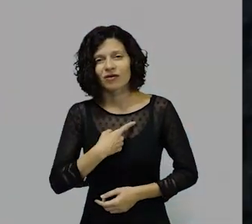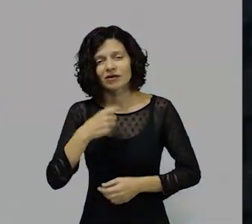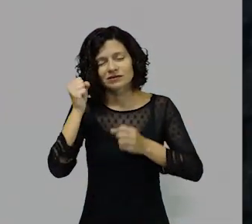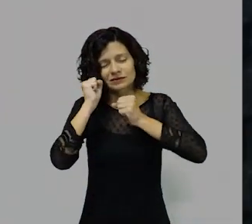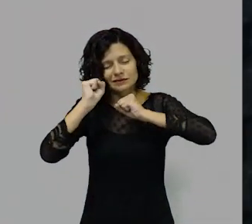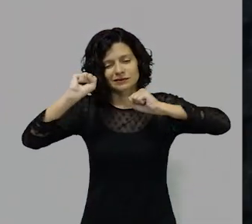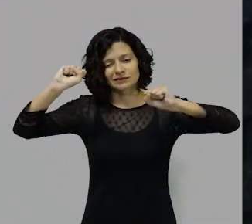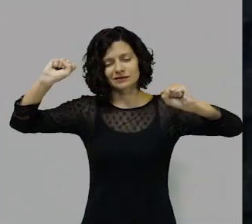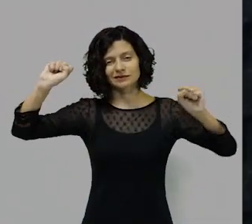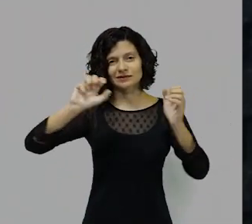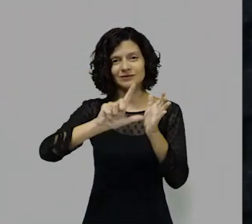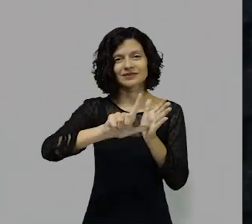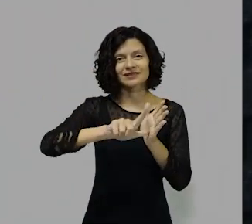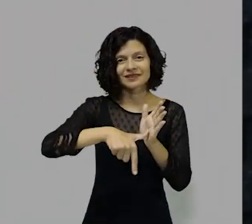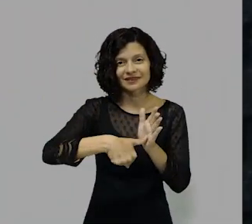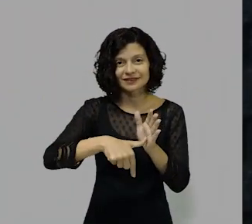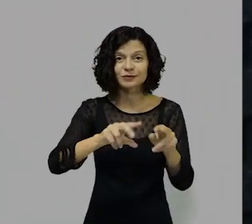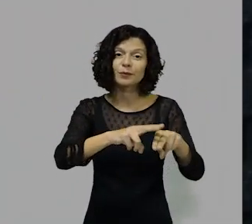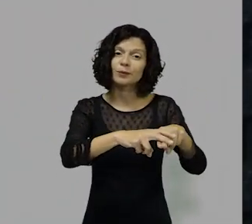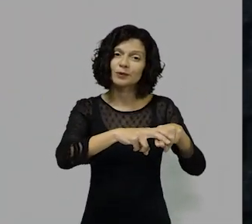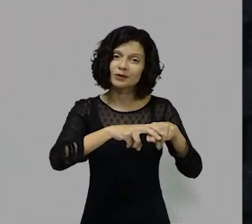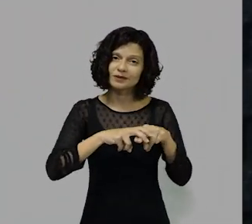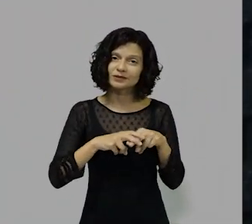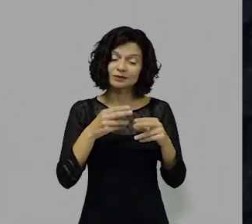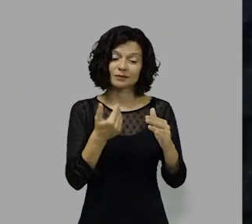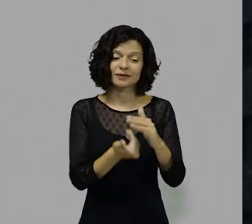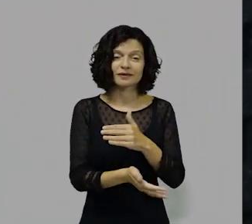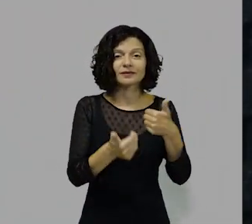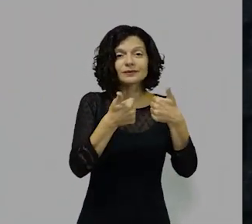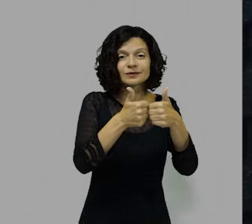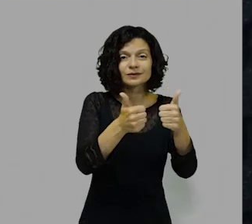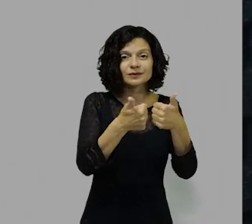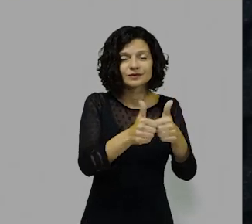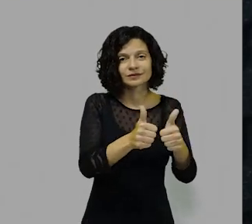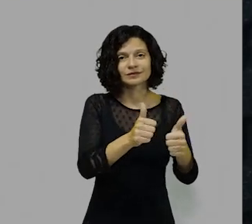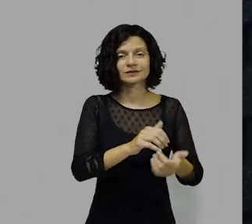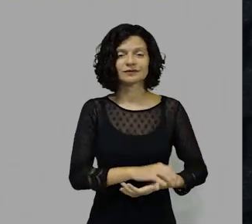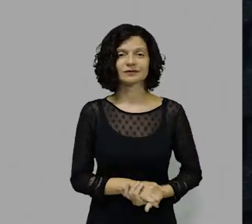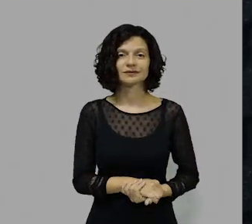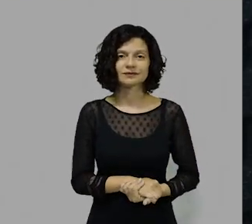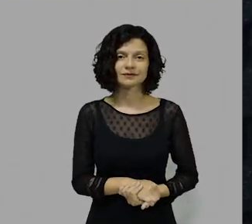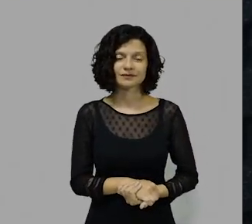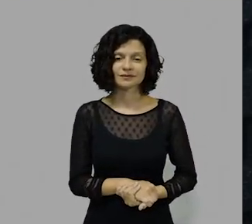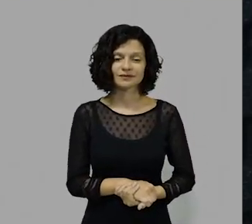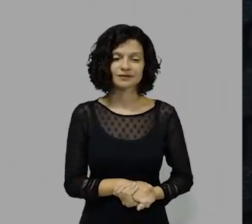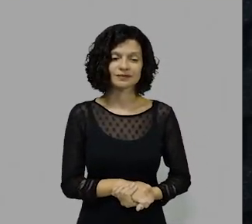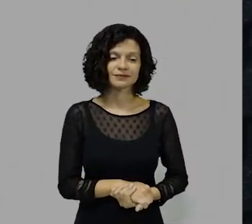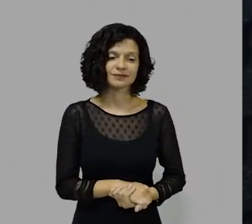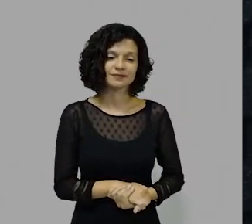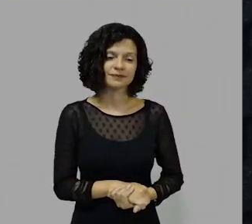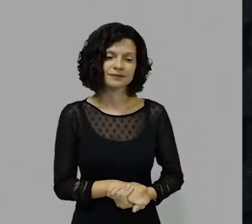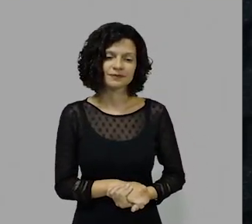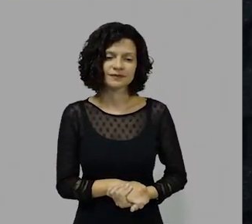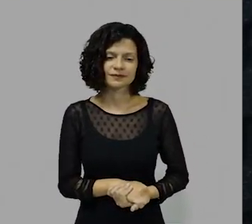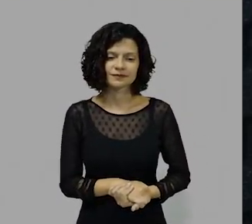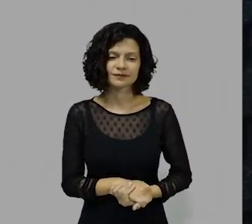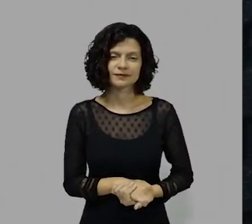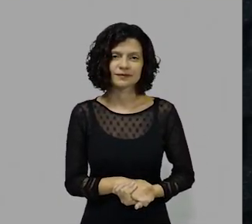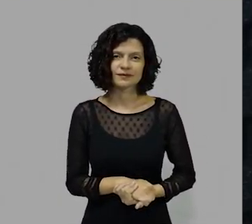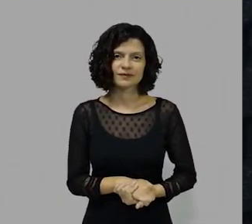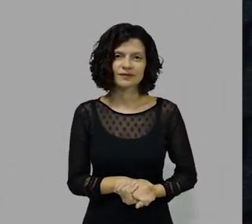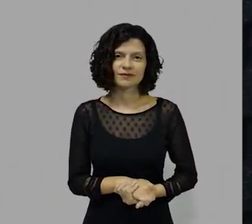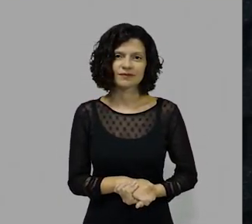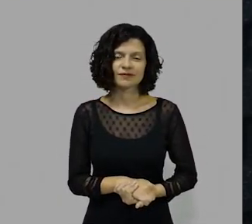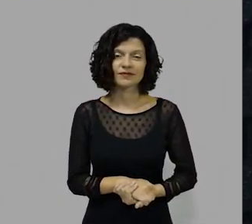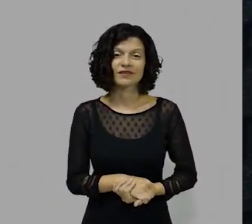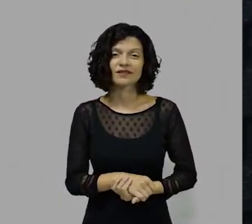nós perdemos o ônibus. Uma ação gerou um resultado ou uma consequência. That sum of money is to